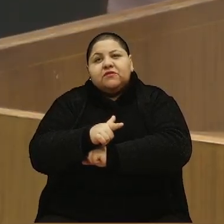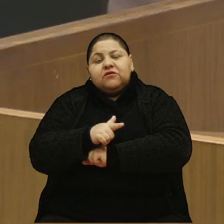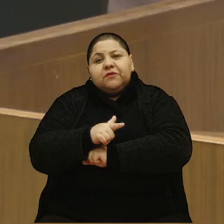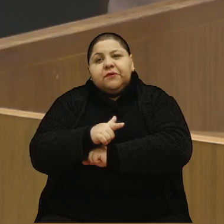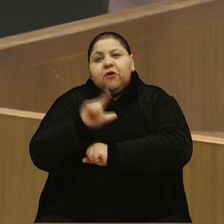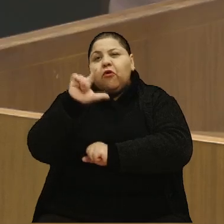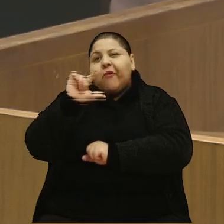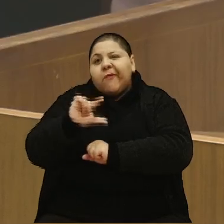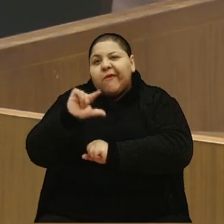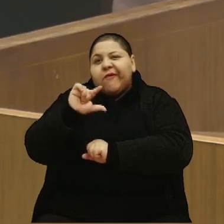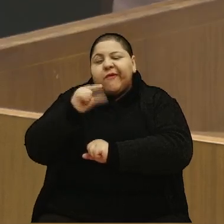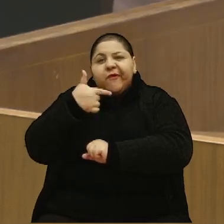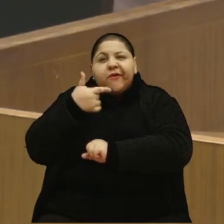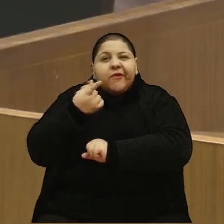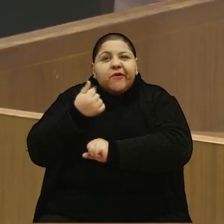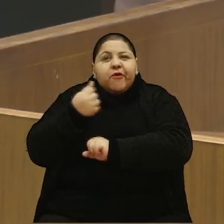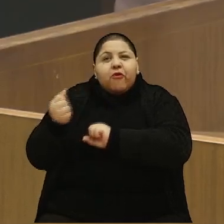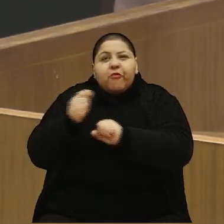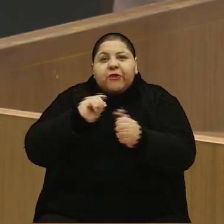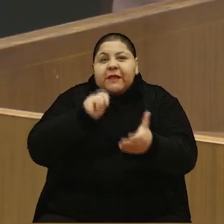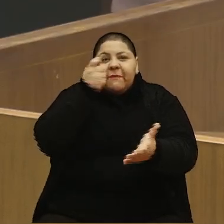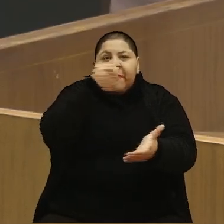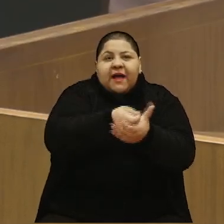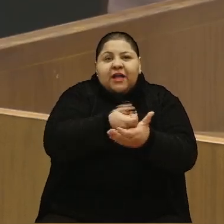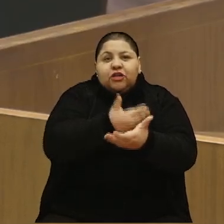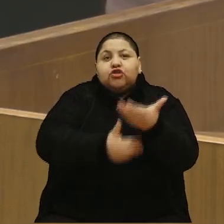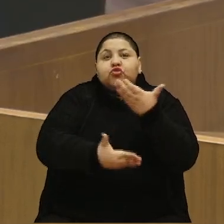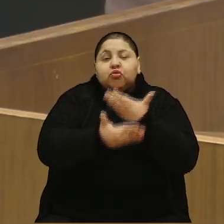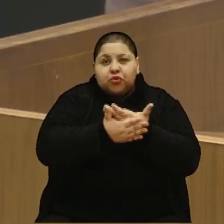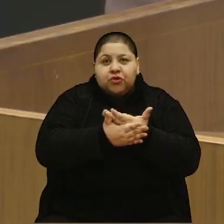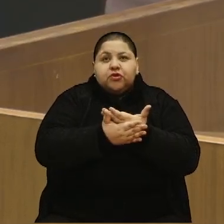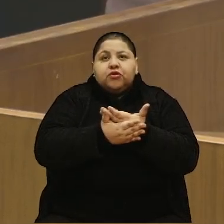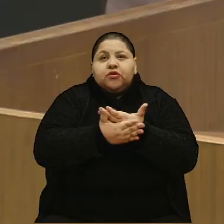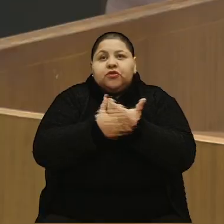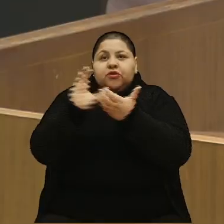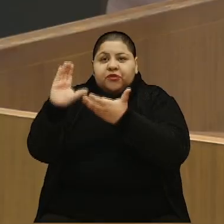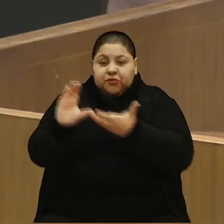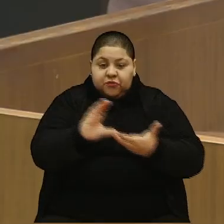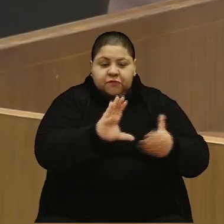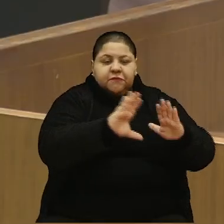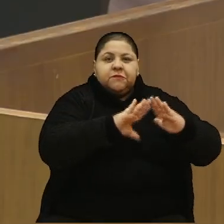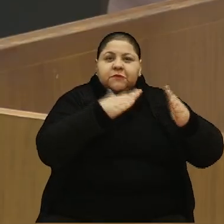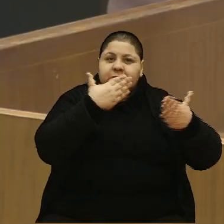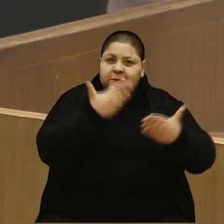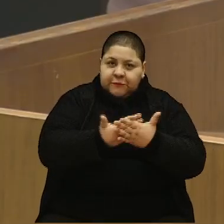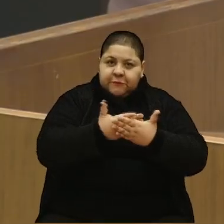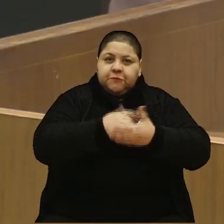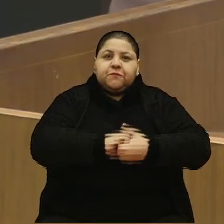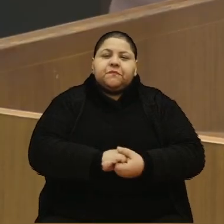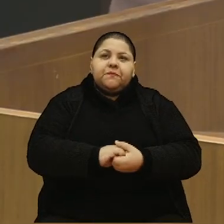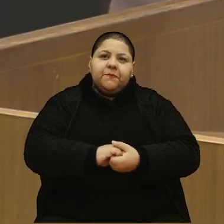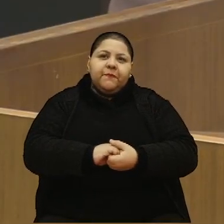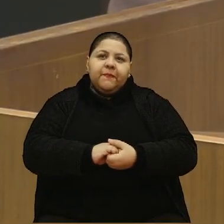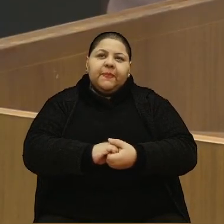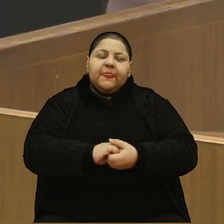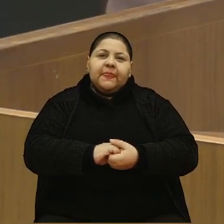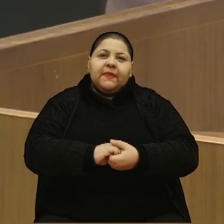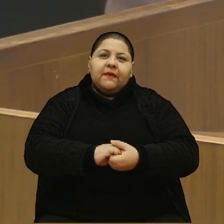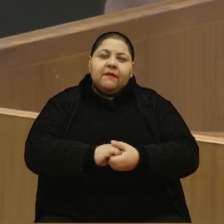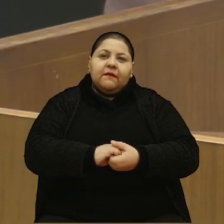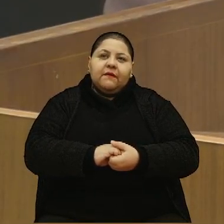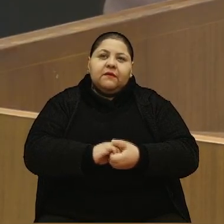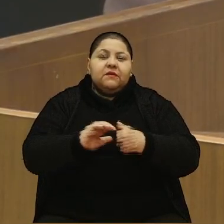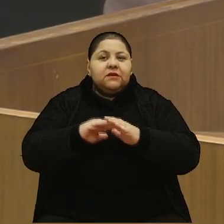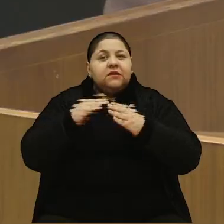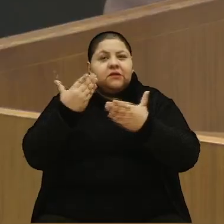de dinheiro para poder pagar tudo aquilo que a gente está investindo na escola. A escola